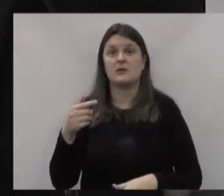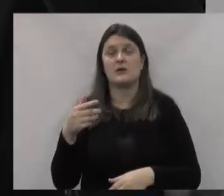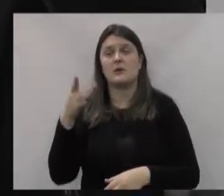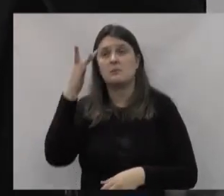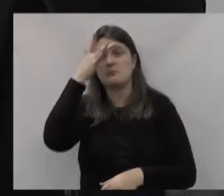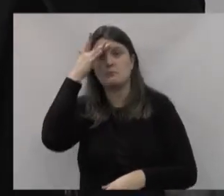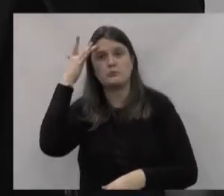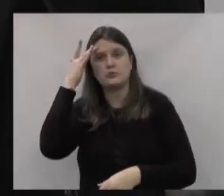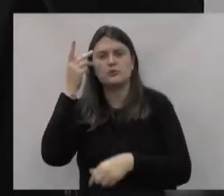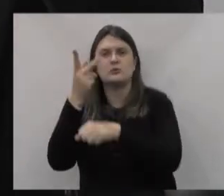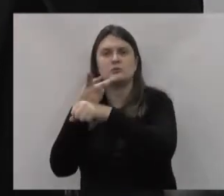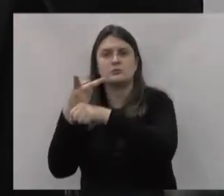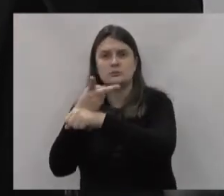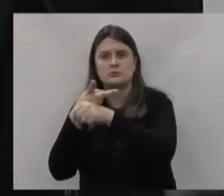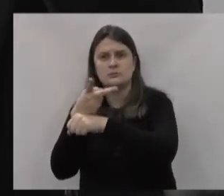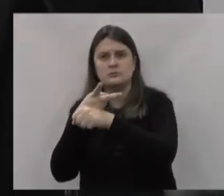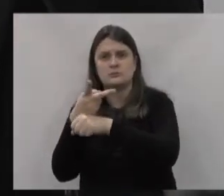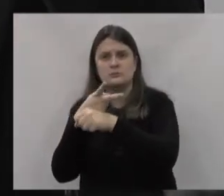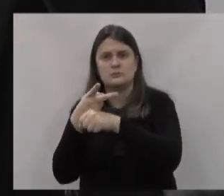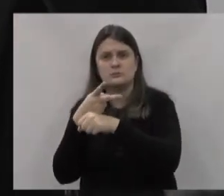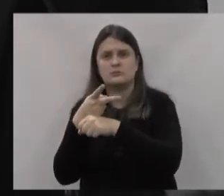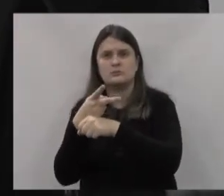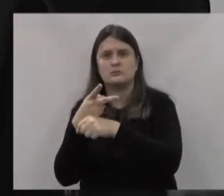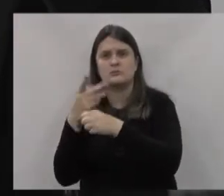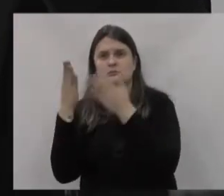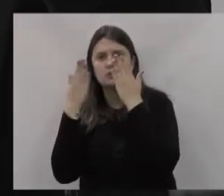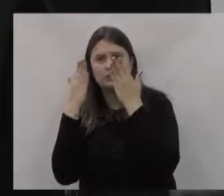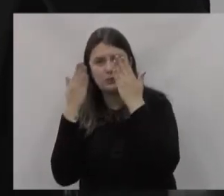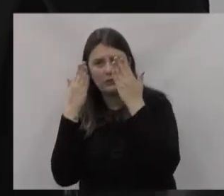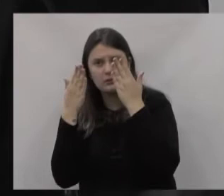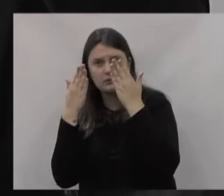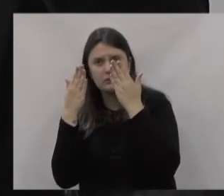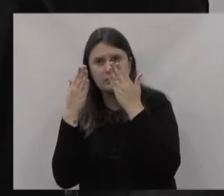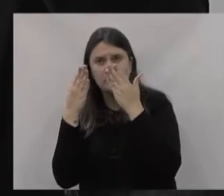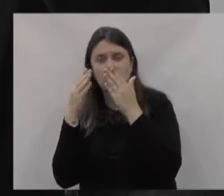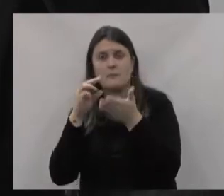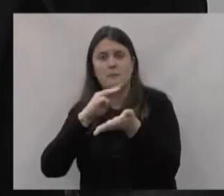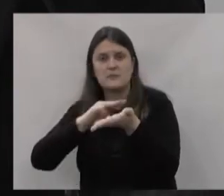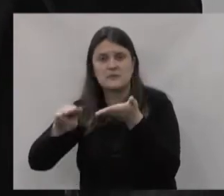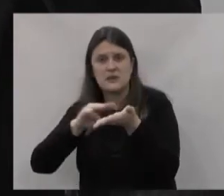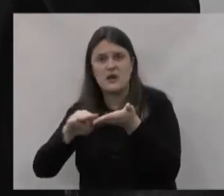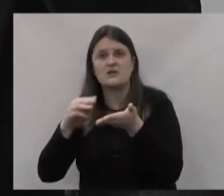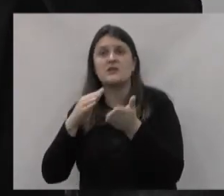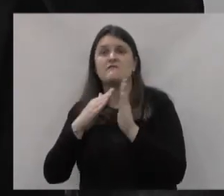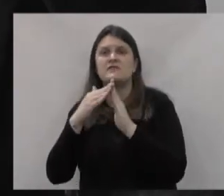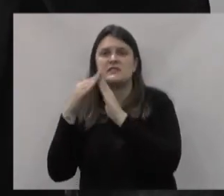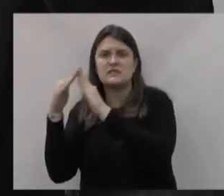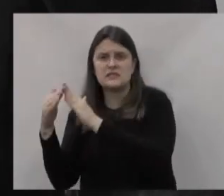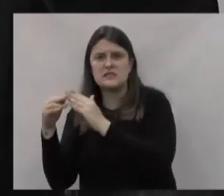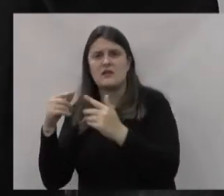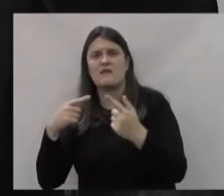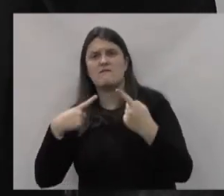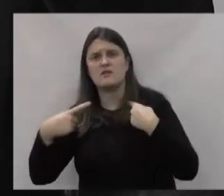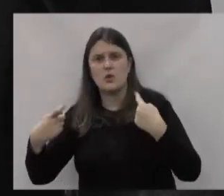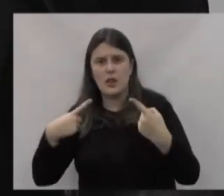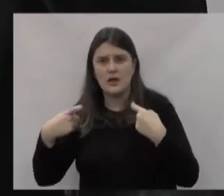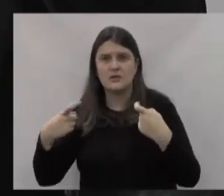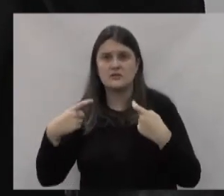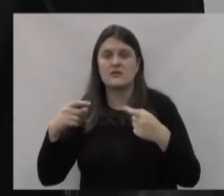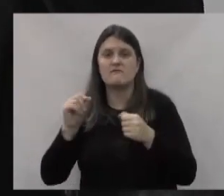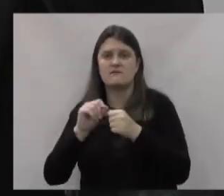procuraram o nosso pessoal da psicologia. Mandaram mensagem que a vizinha sofria violência, denúncia